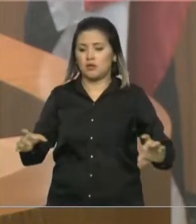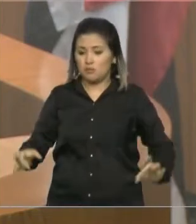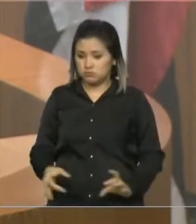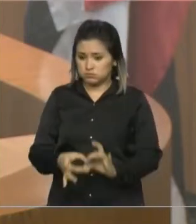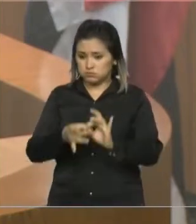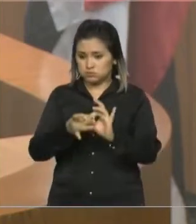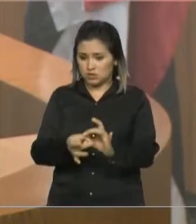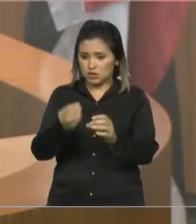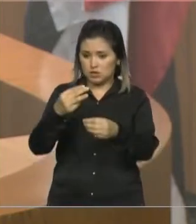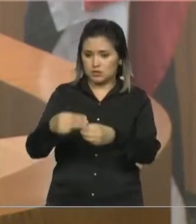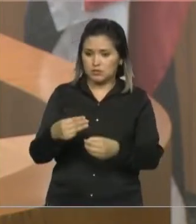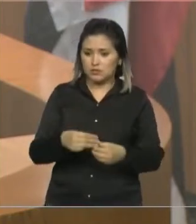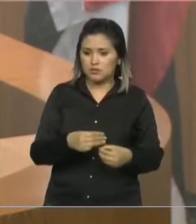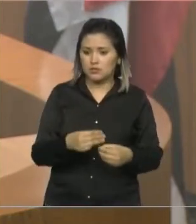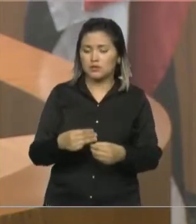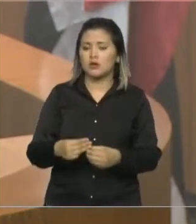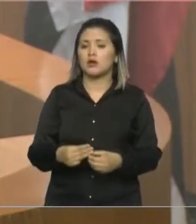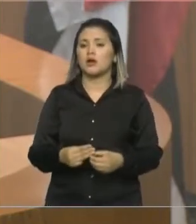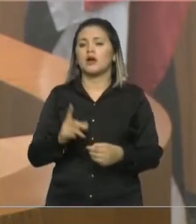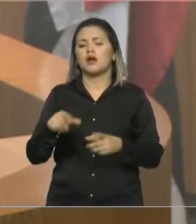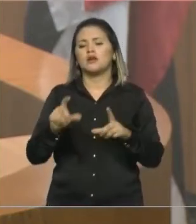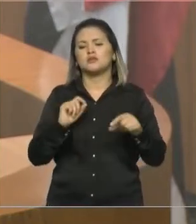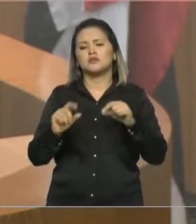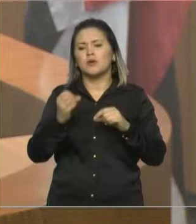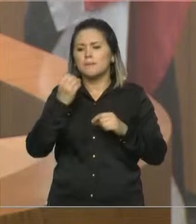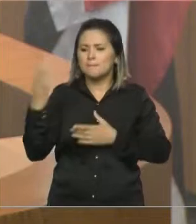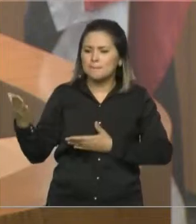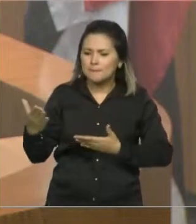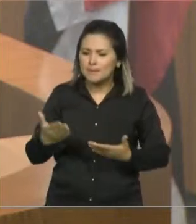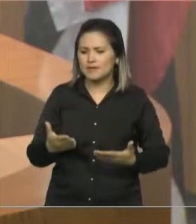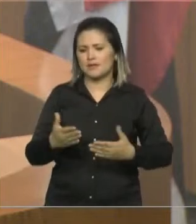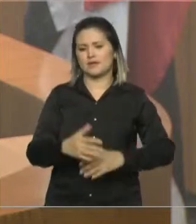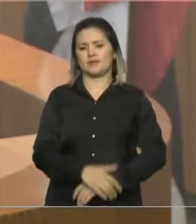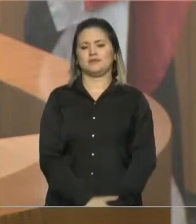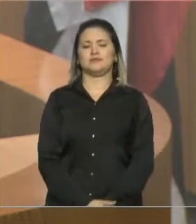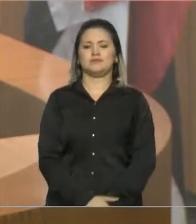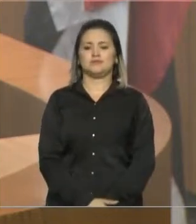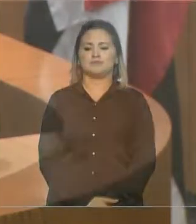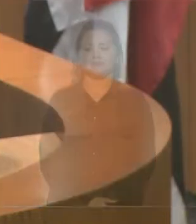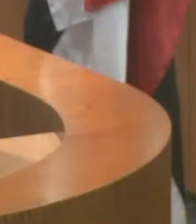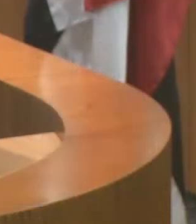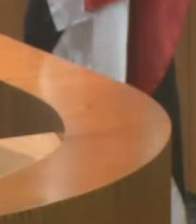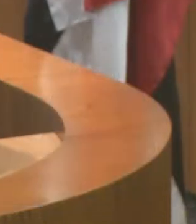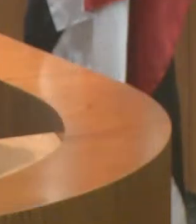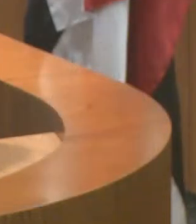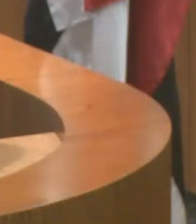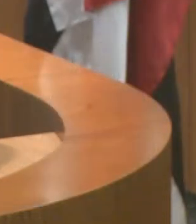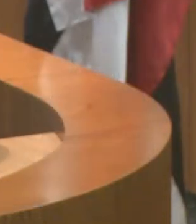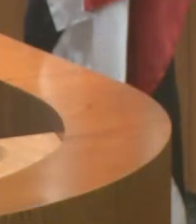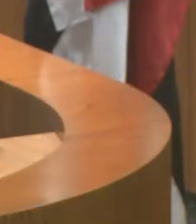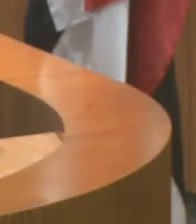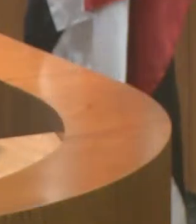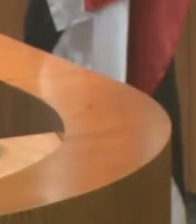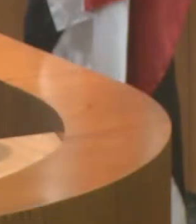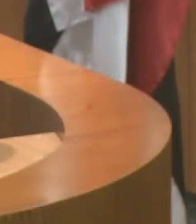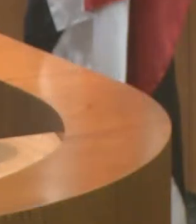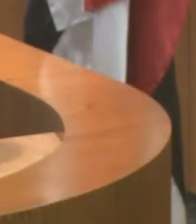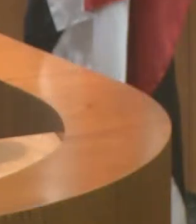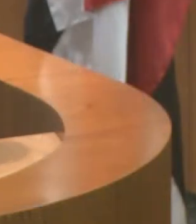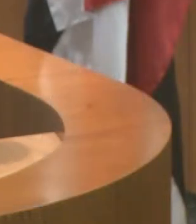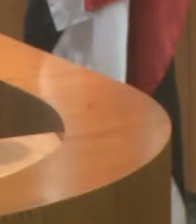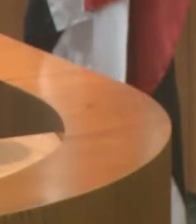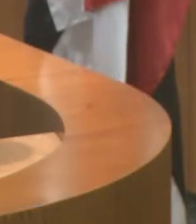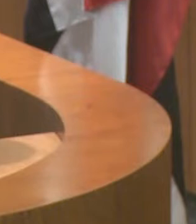uma alternativa muito bem-vinda. Ele estimula a participação. É muito diferente você, por exemplo,